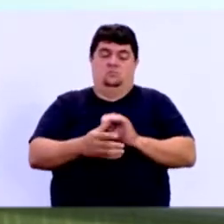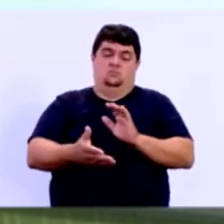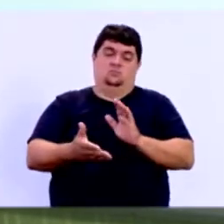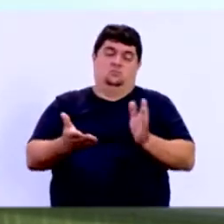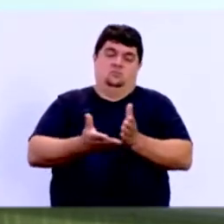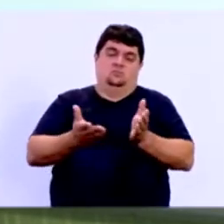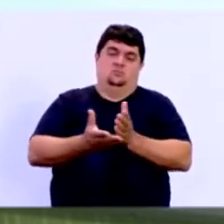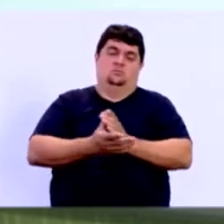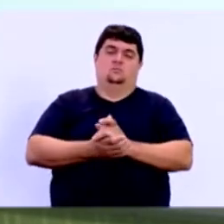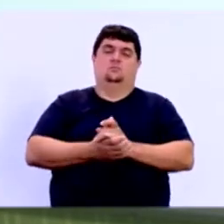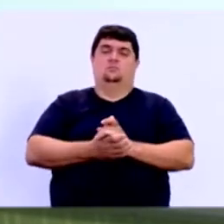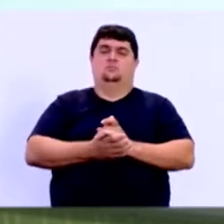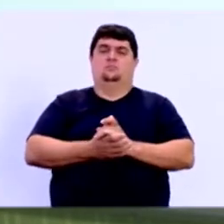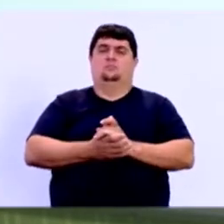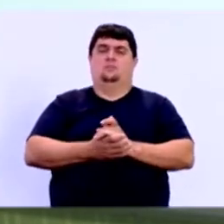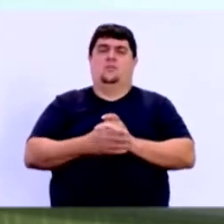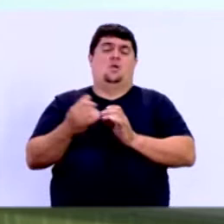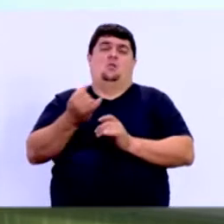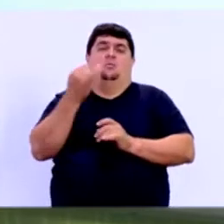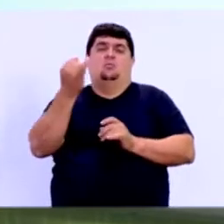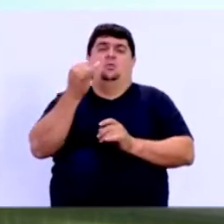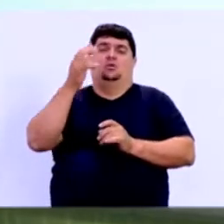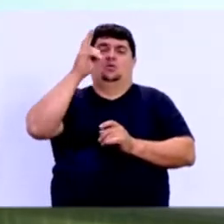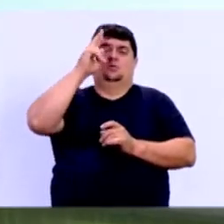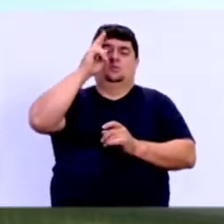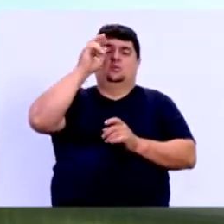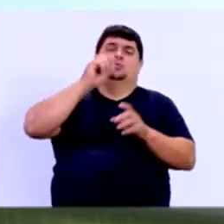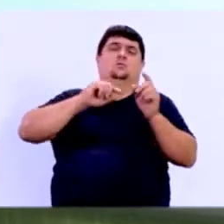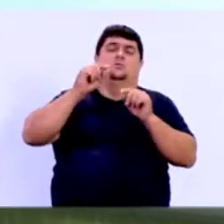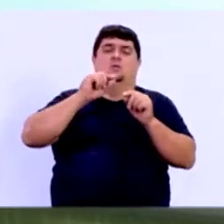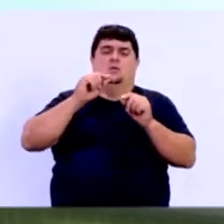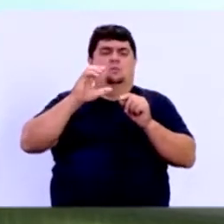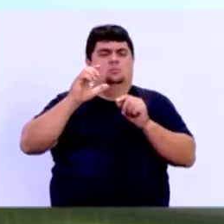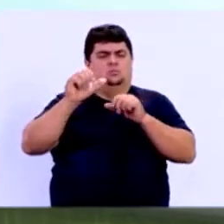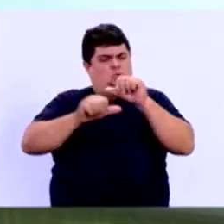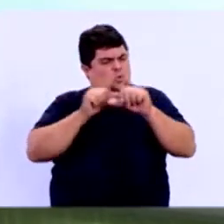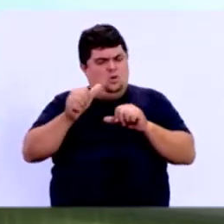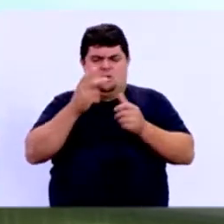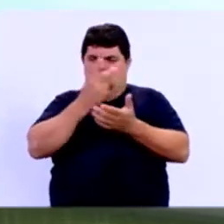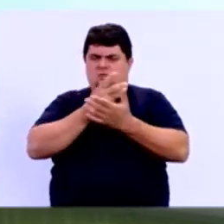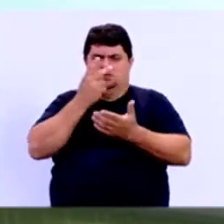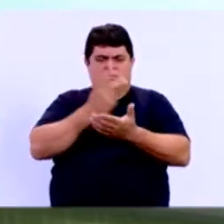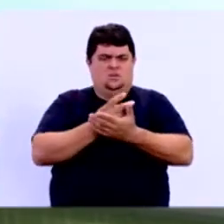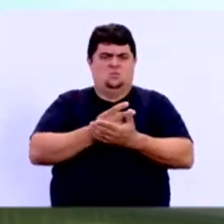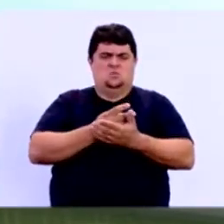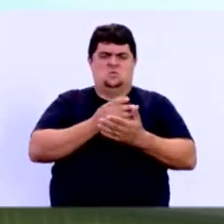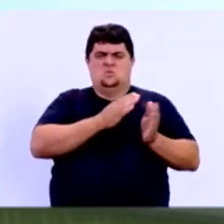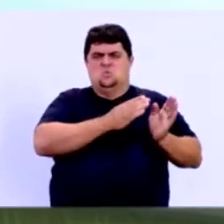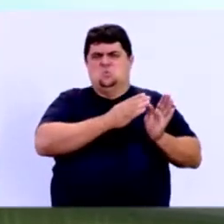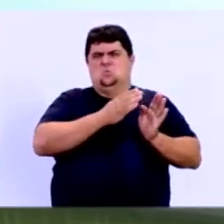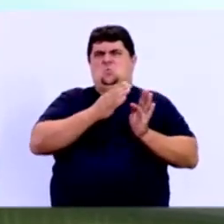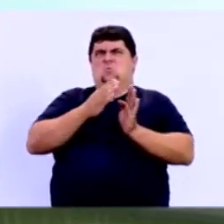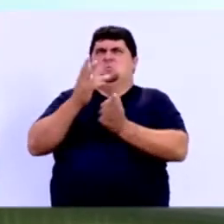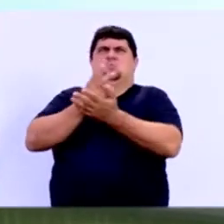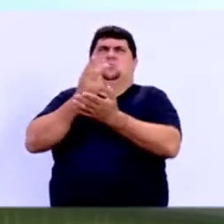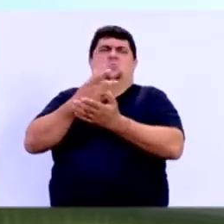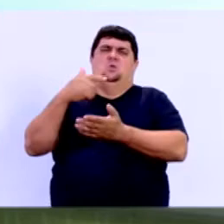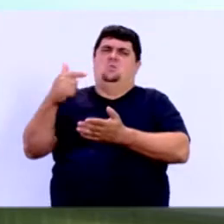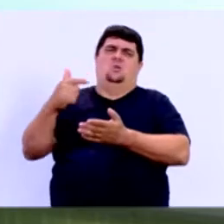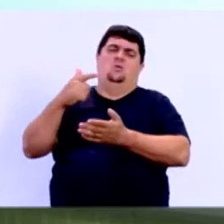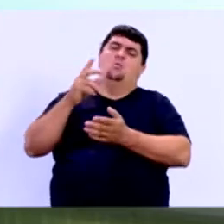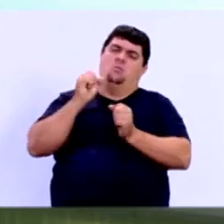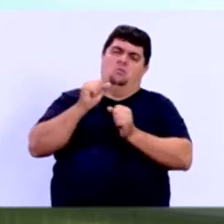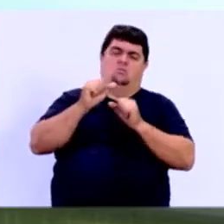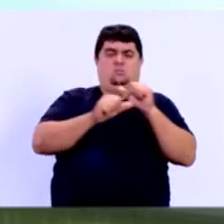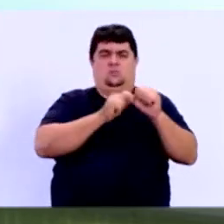é importante lembrar que esse cenário, essa mudança ocorre e o administrador precisa estar antenado, ele